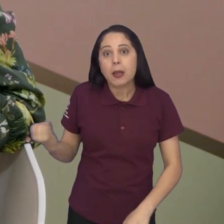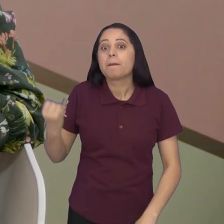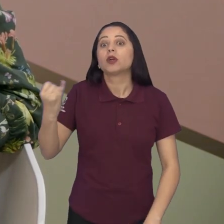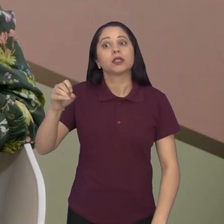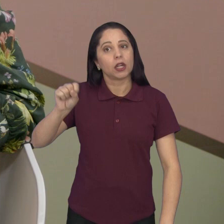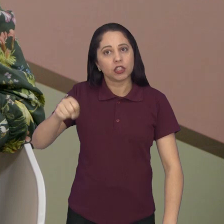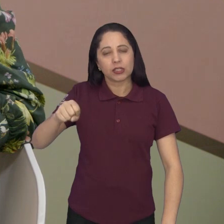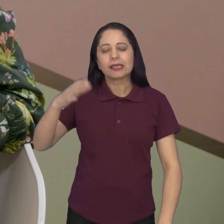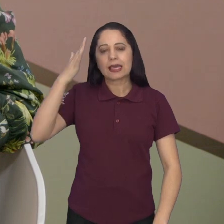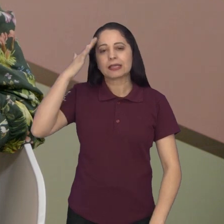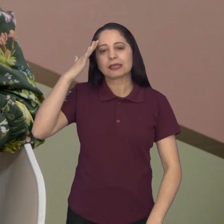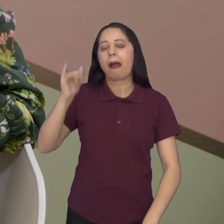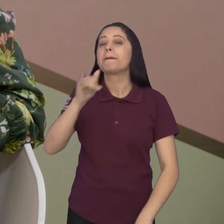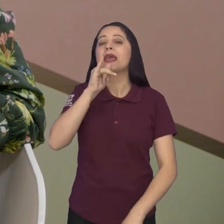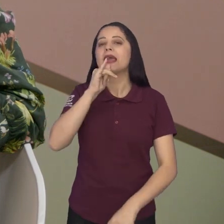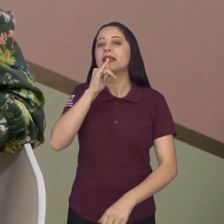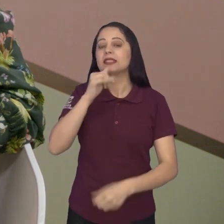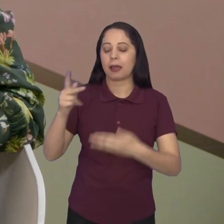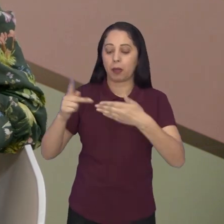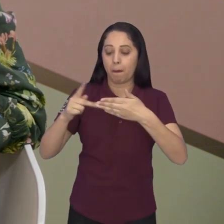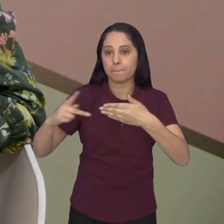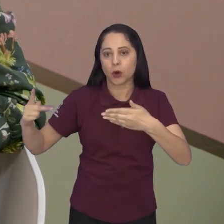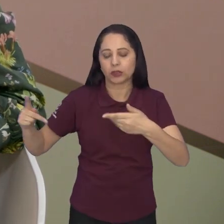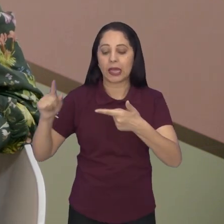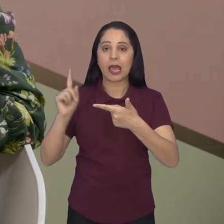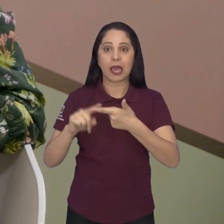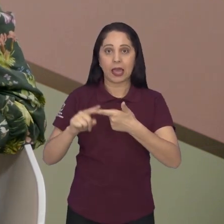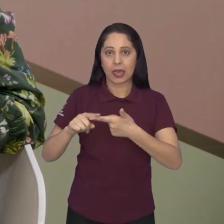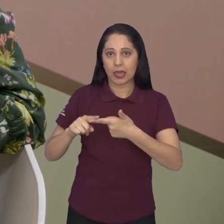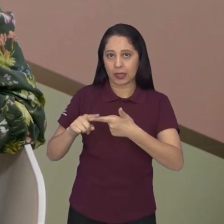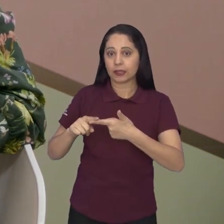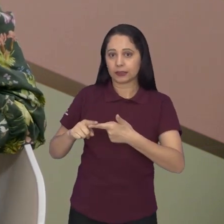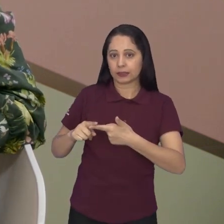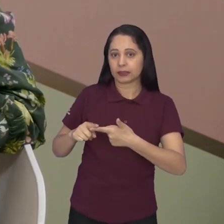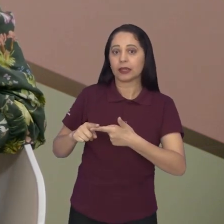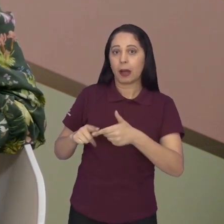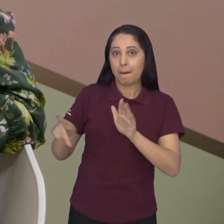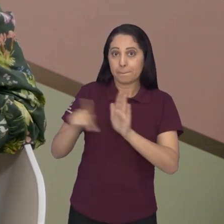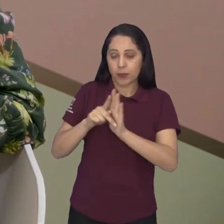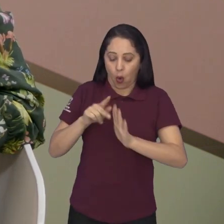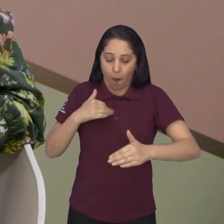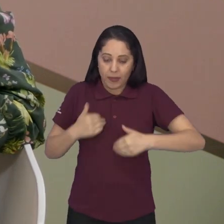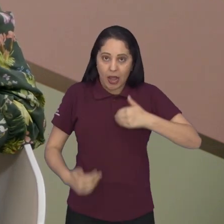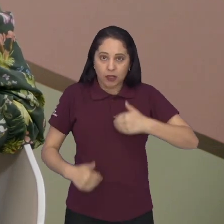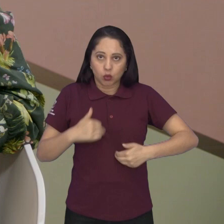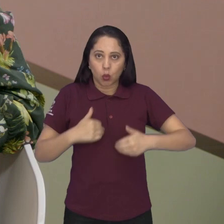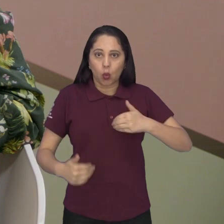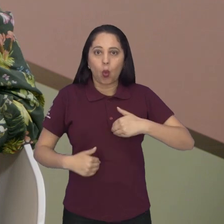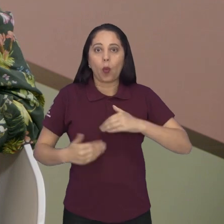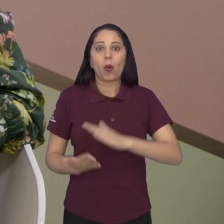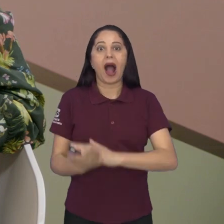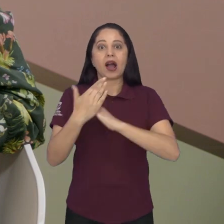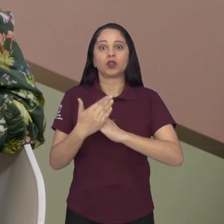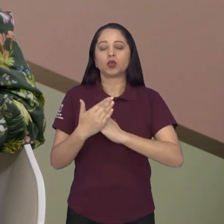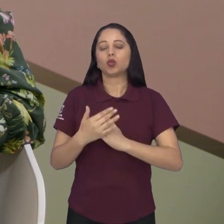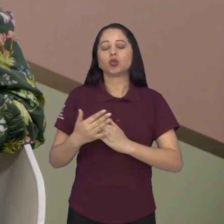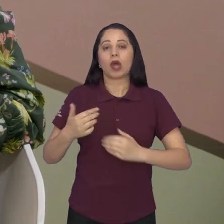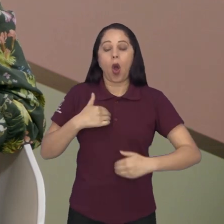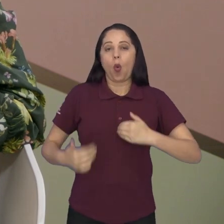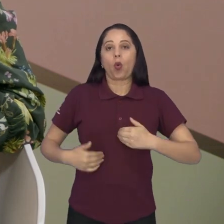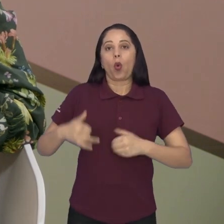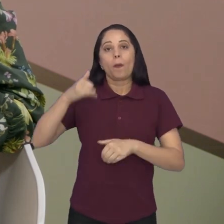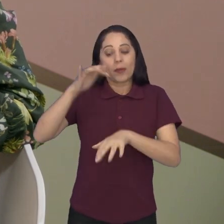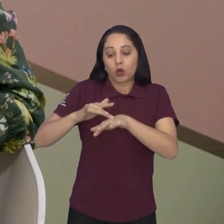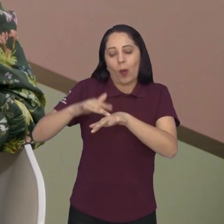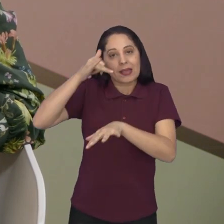importante. Então, toda a produção, por exemplo, de proteína do nosso corpo, né? Principalmente as chamadas imunoglobulinas,